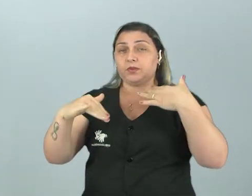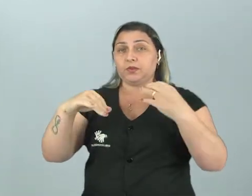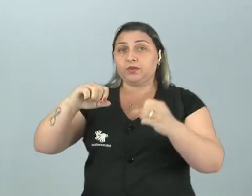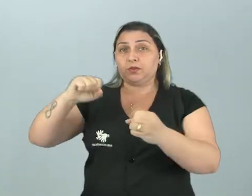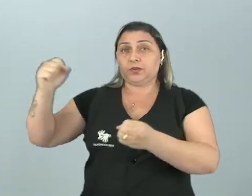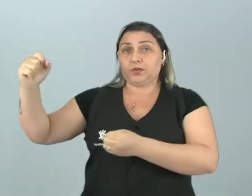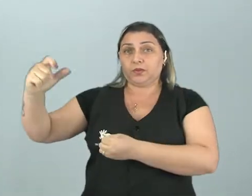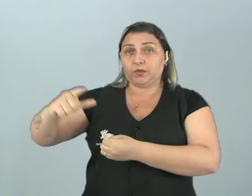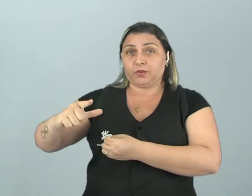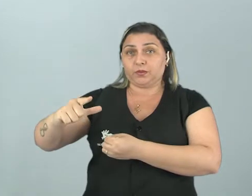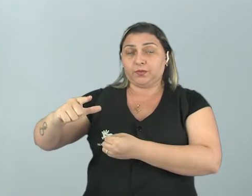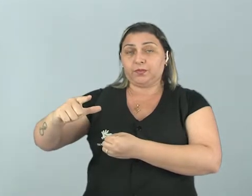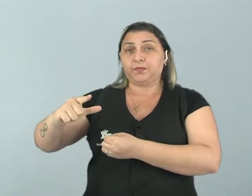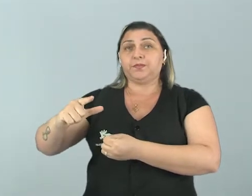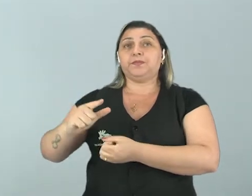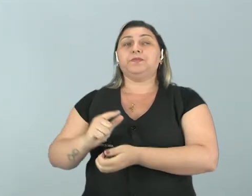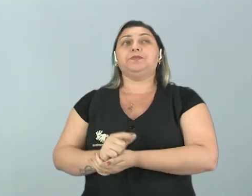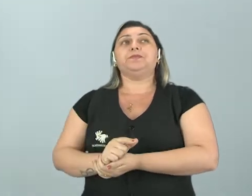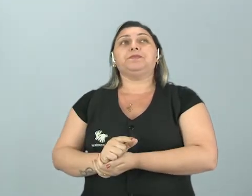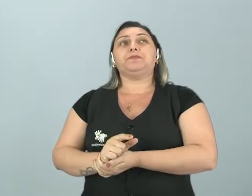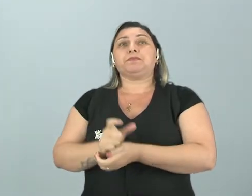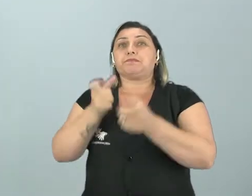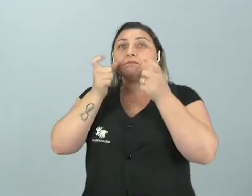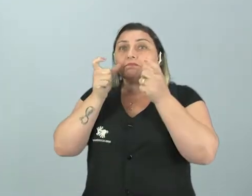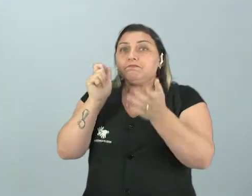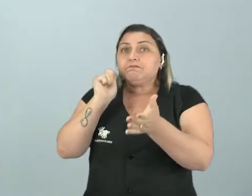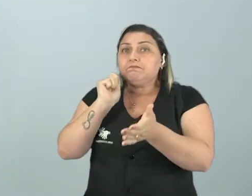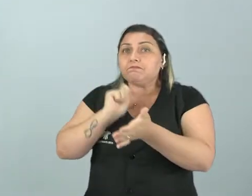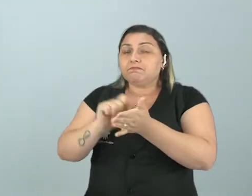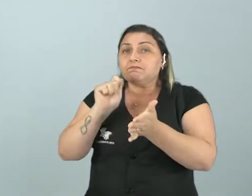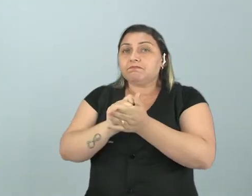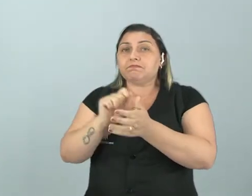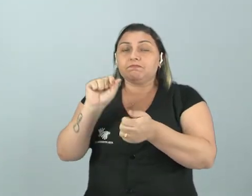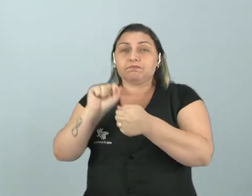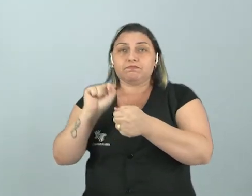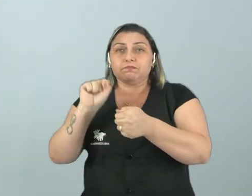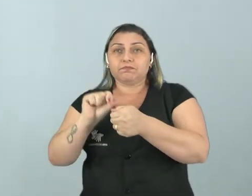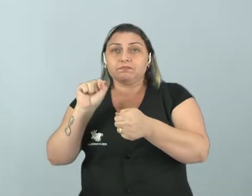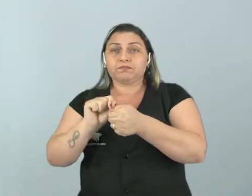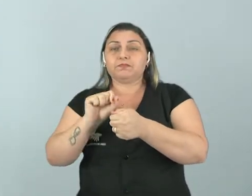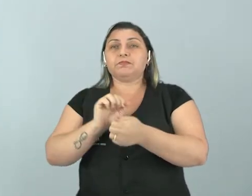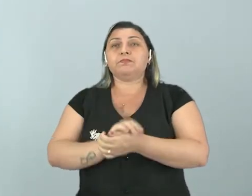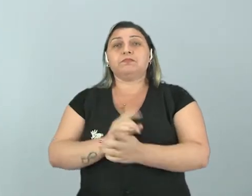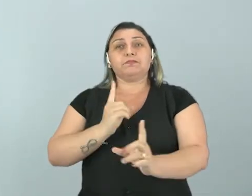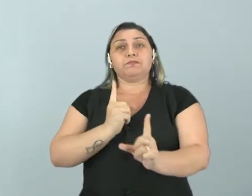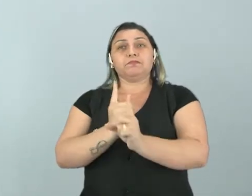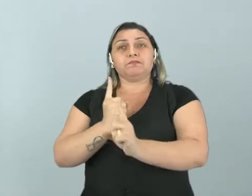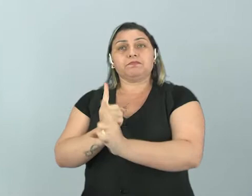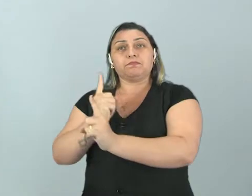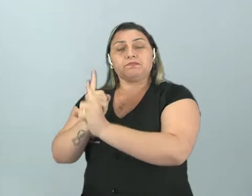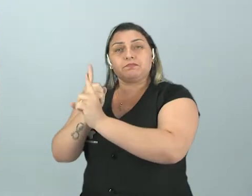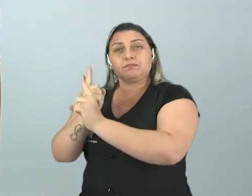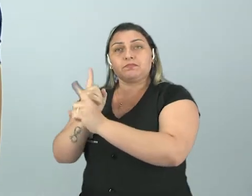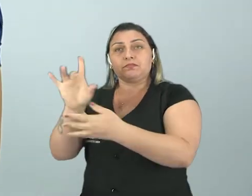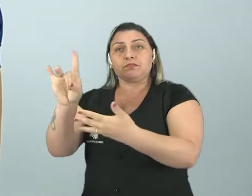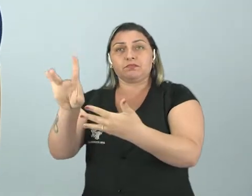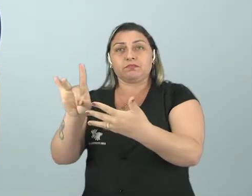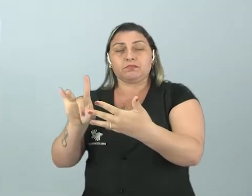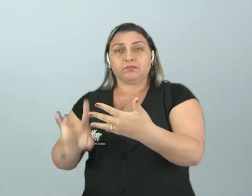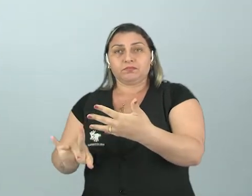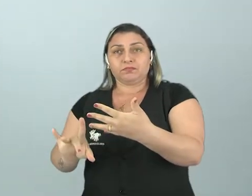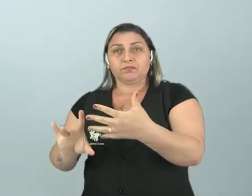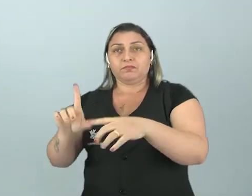Sol. Nas observações que eles fizeram, eles foram encontrando cada uma